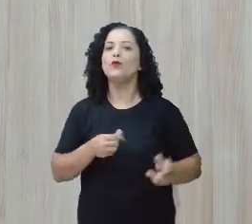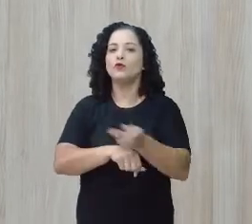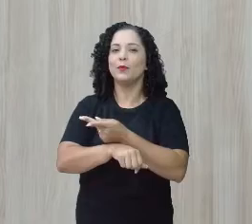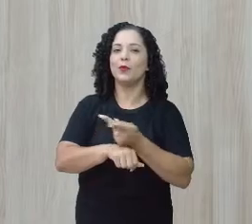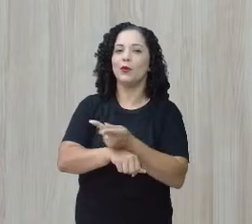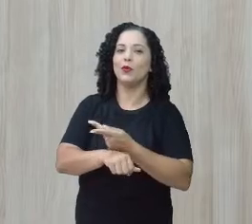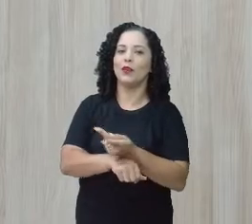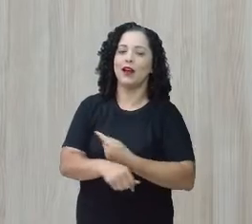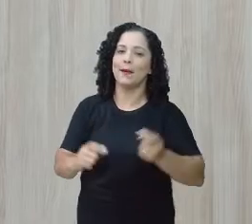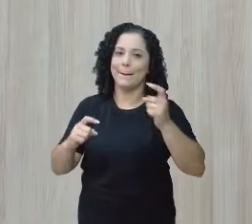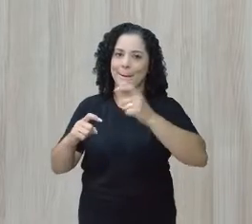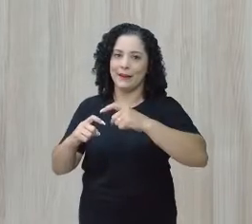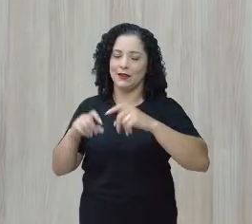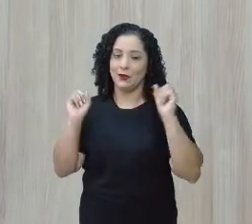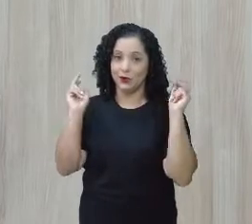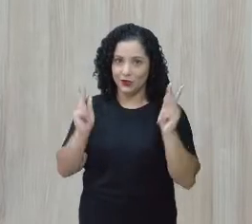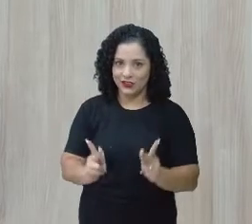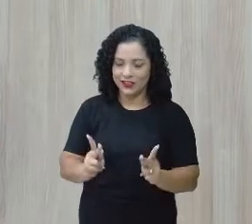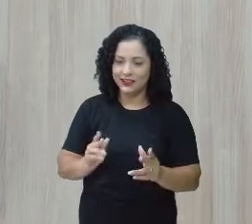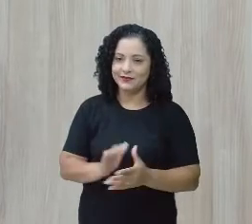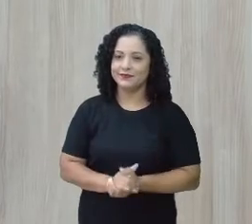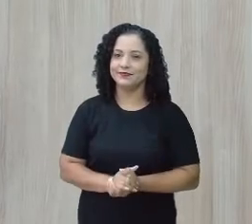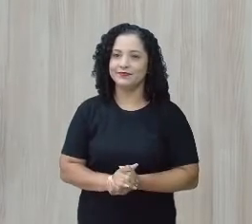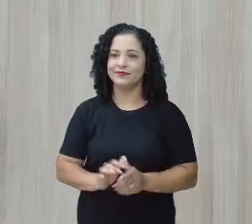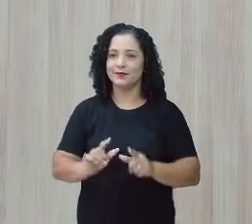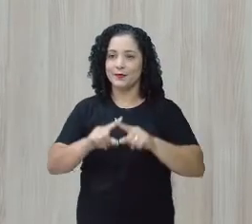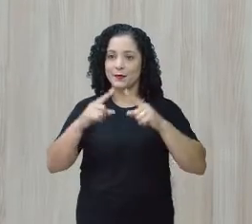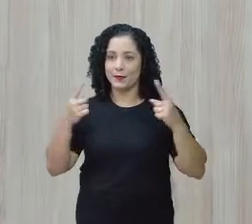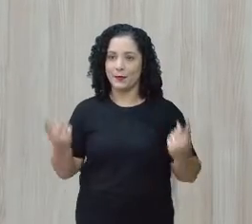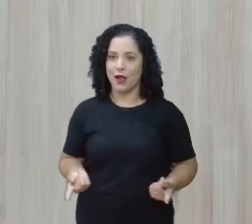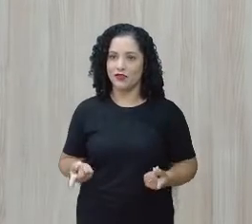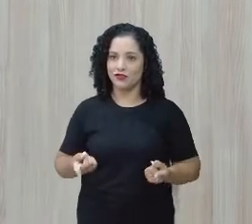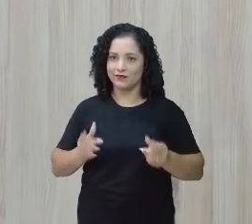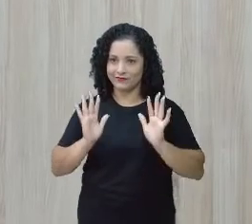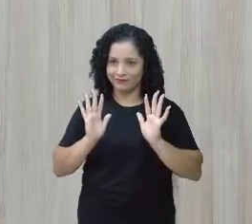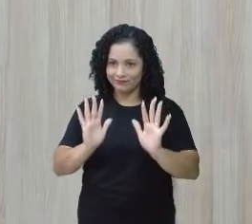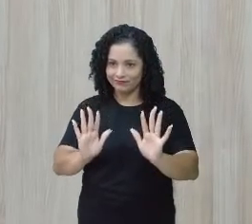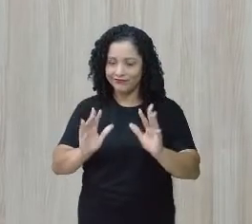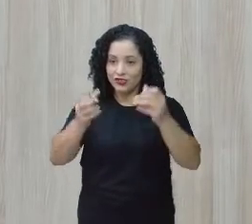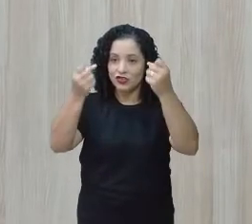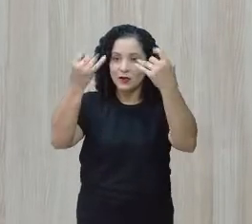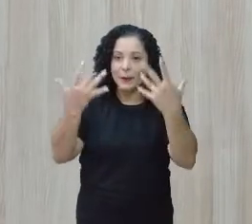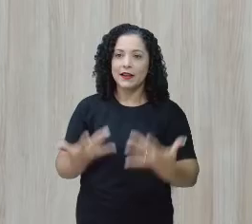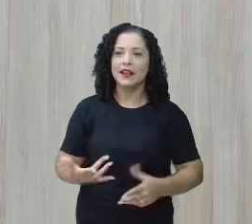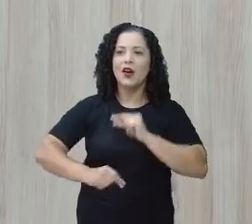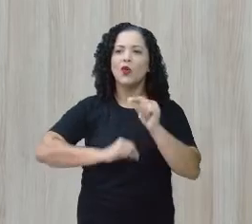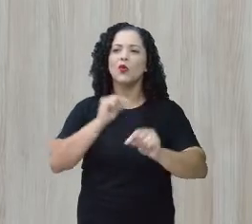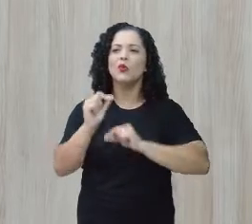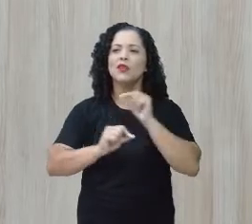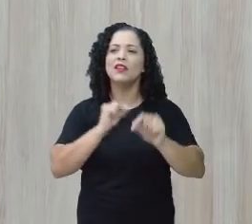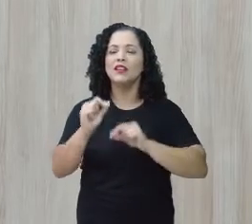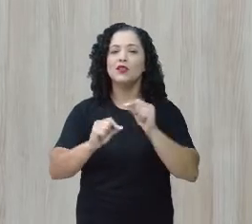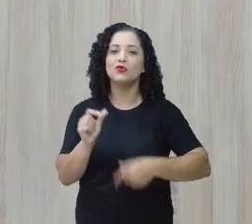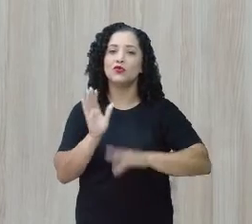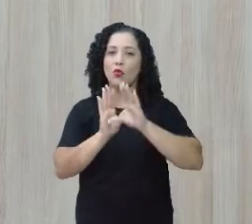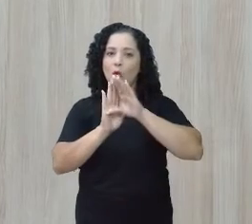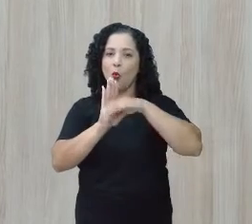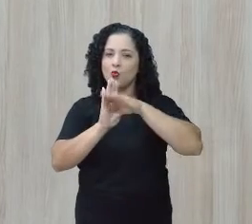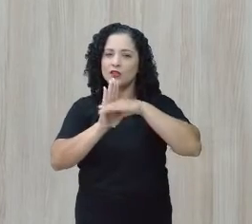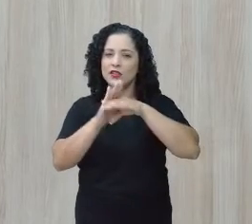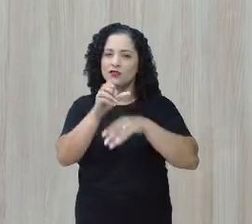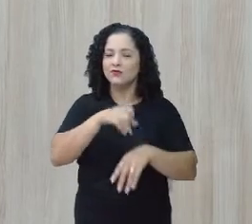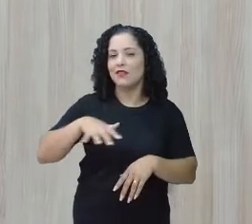procurar ajuda médica, ok? Mas nós vamos falar a respeito desses conceitos agora em relação à